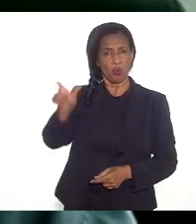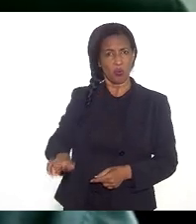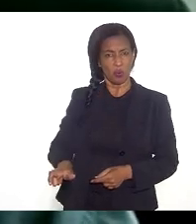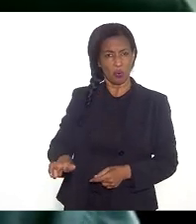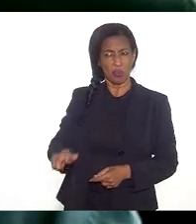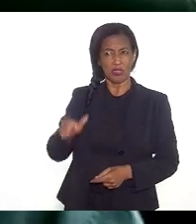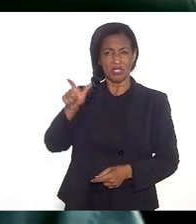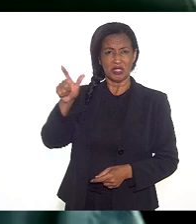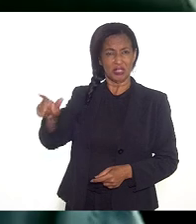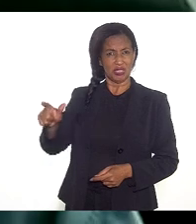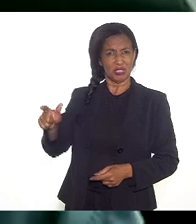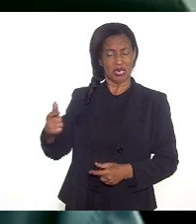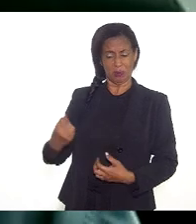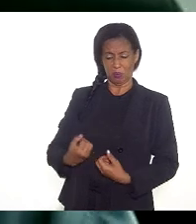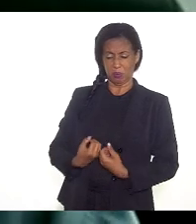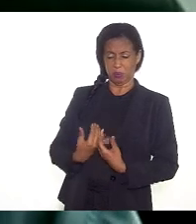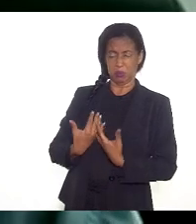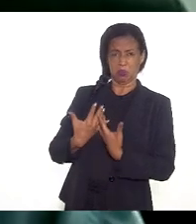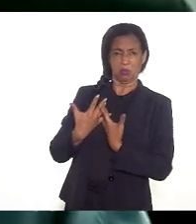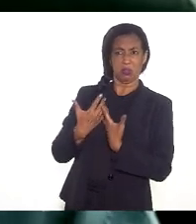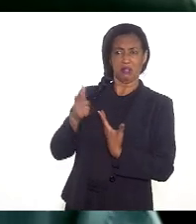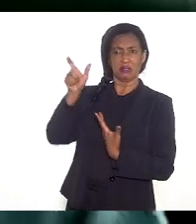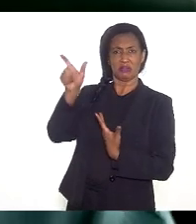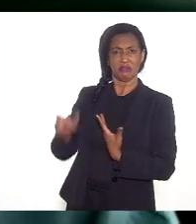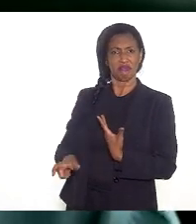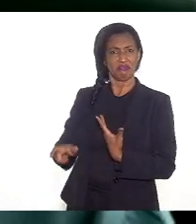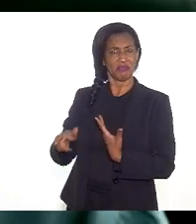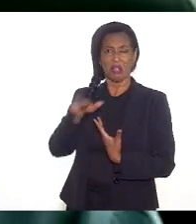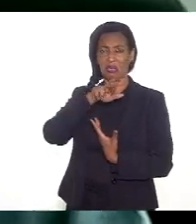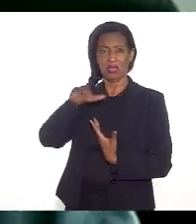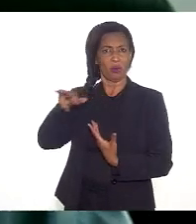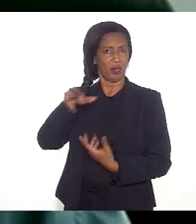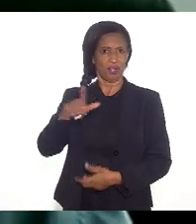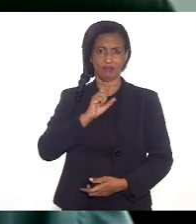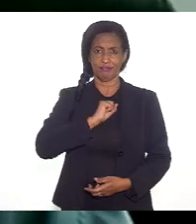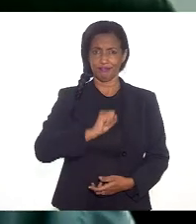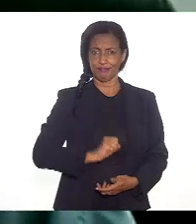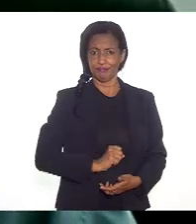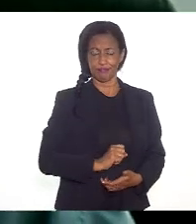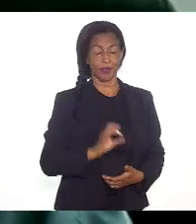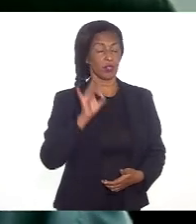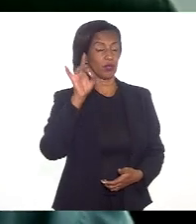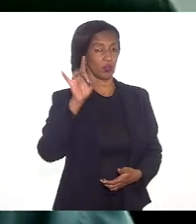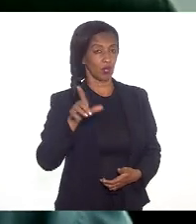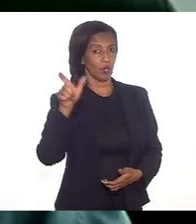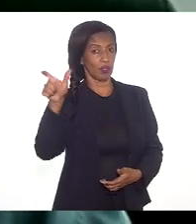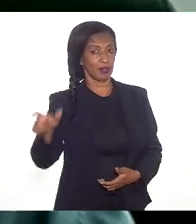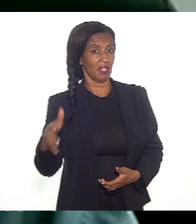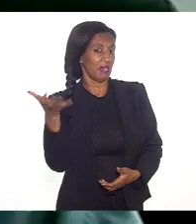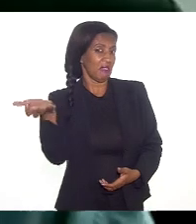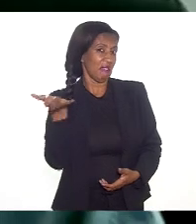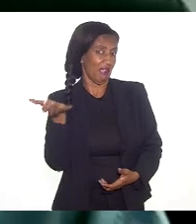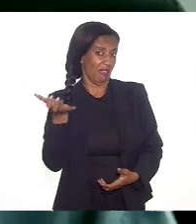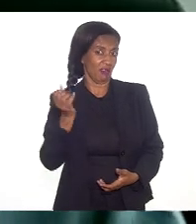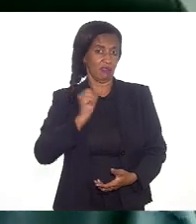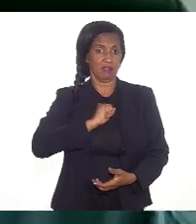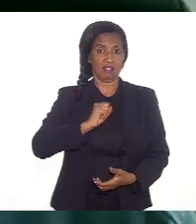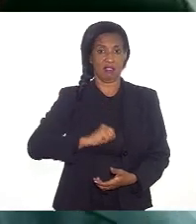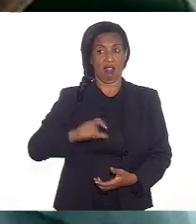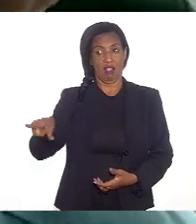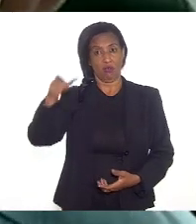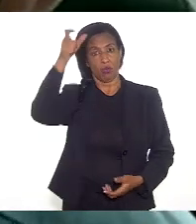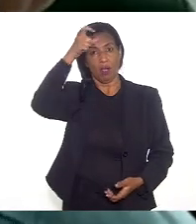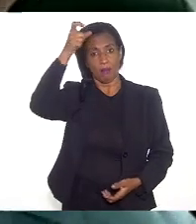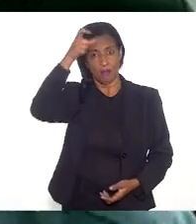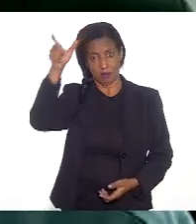de recalques, não é um sacerdote, só se ele quer ser o sacerdote das